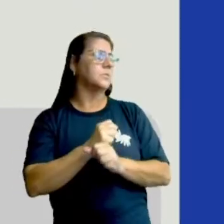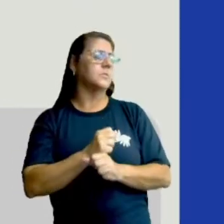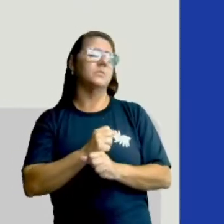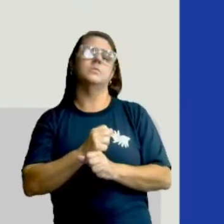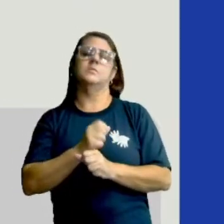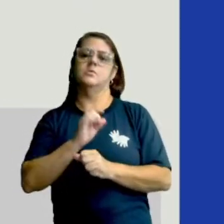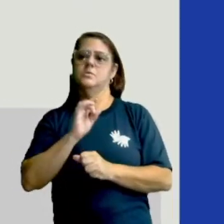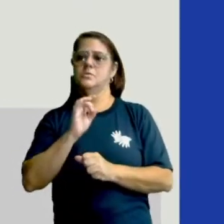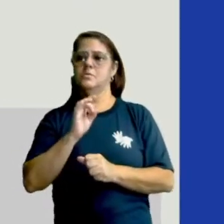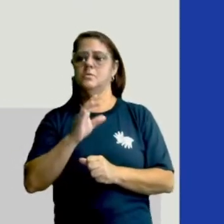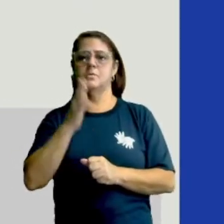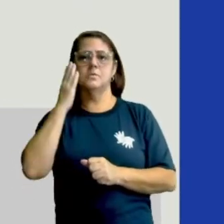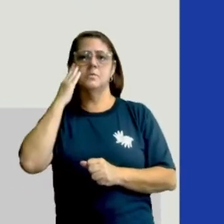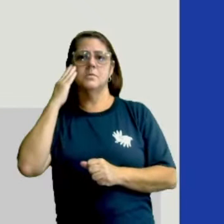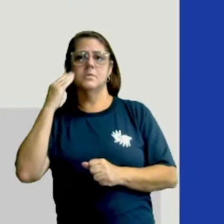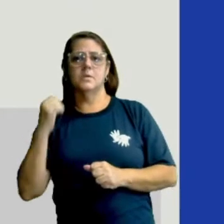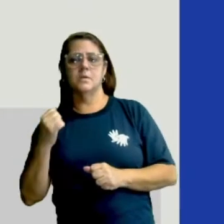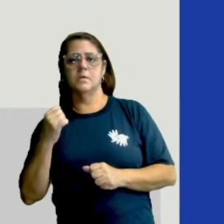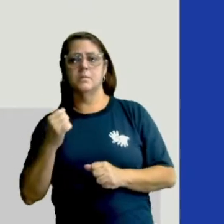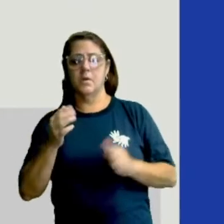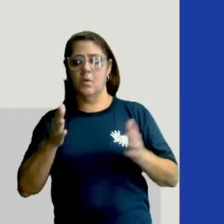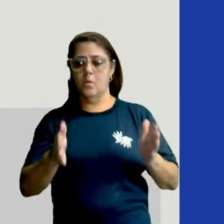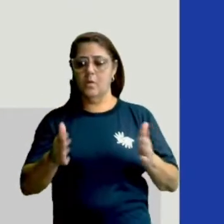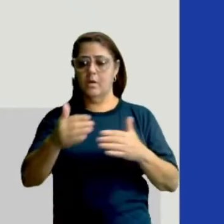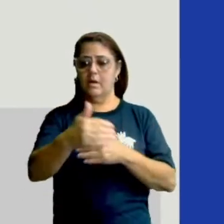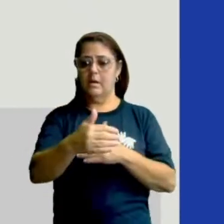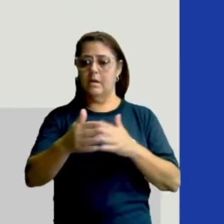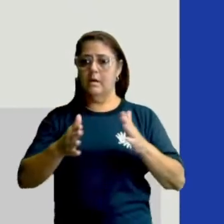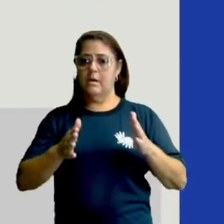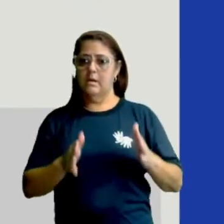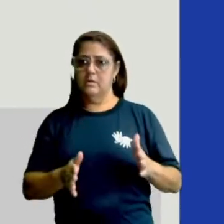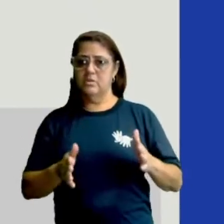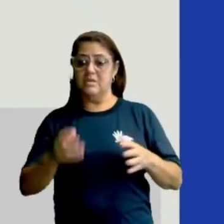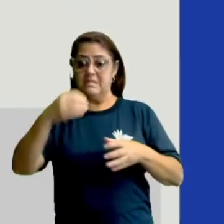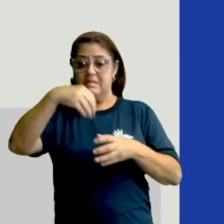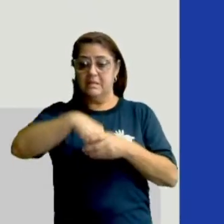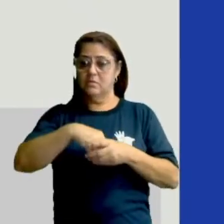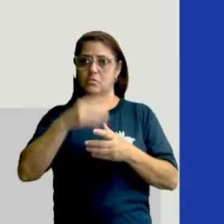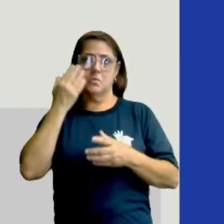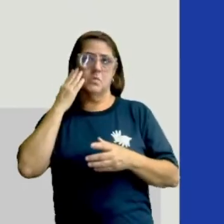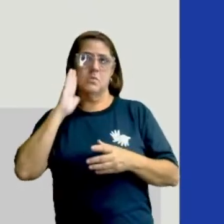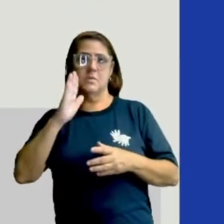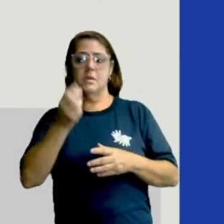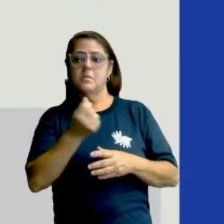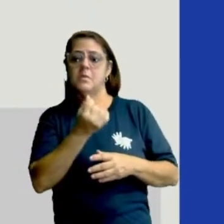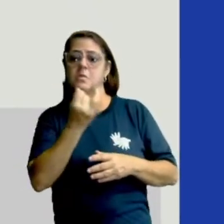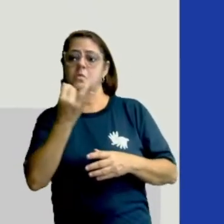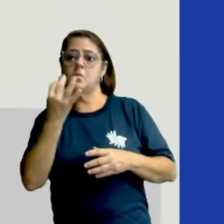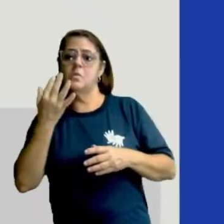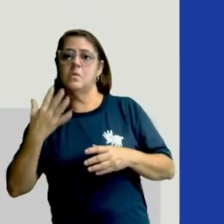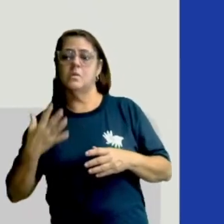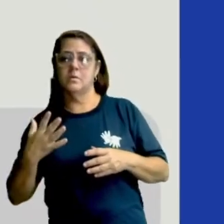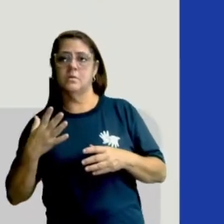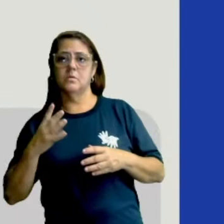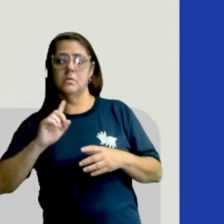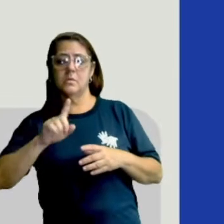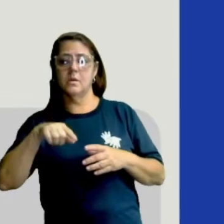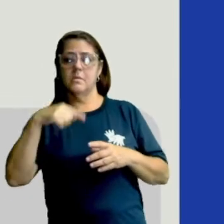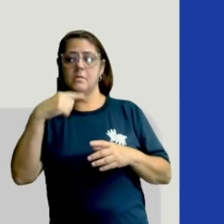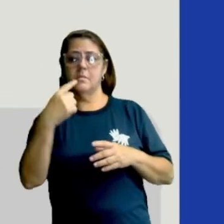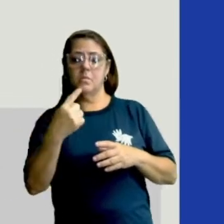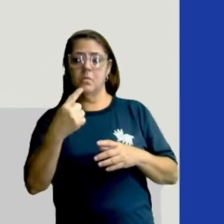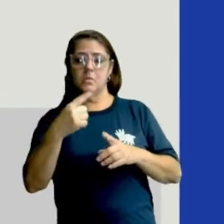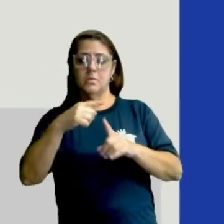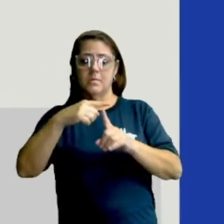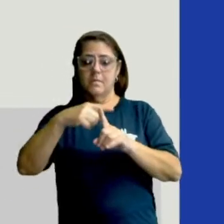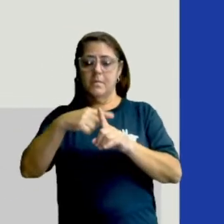só sabe que ganhou uma caixa de brigadeiros, certo? E dessa caixa de brigadeiros, depois ela ganhou